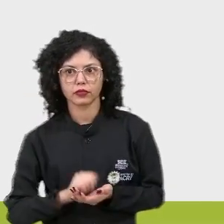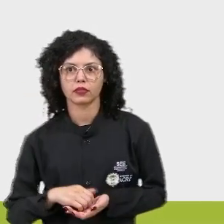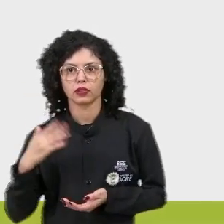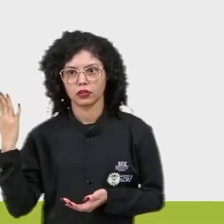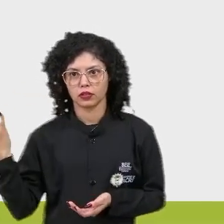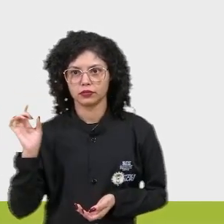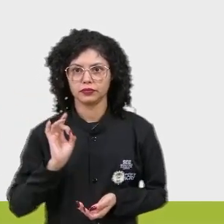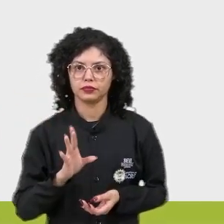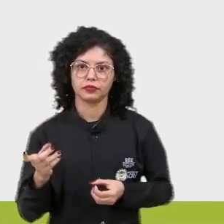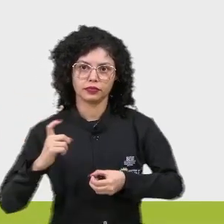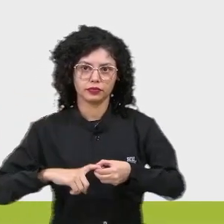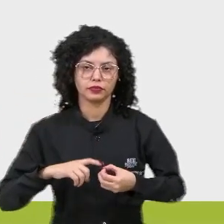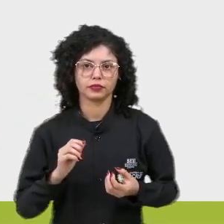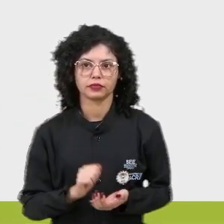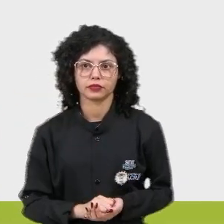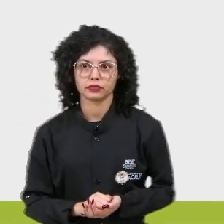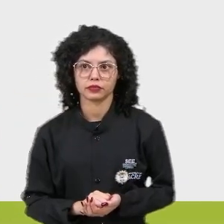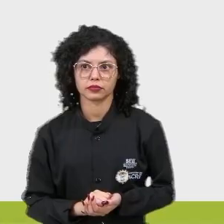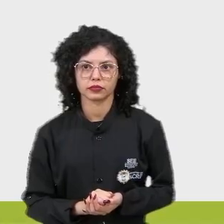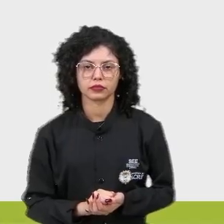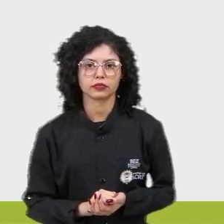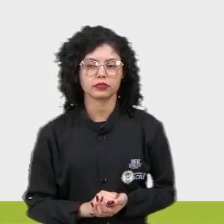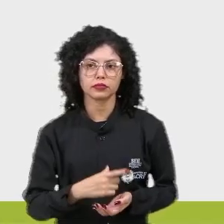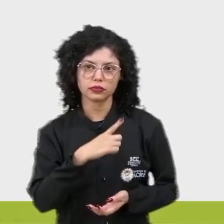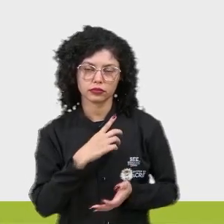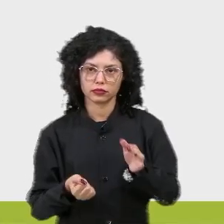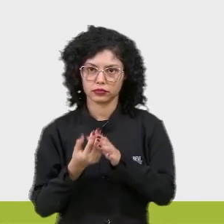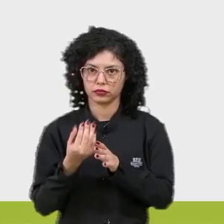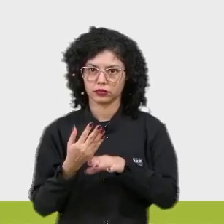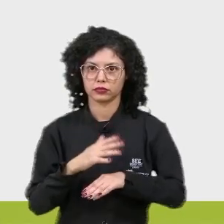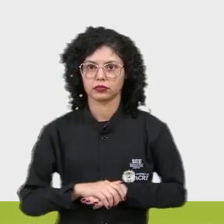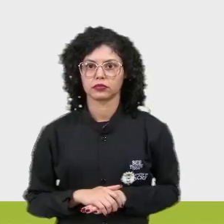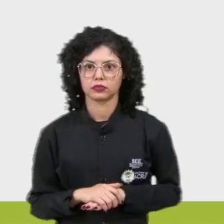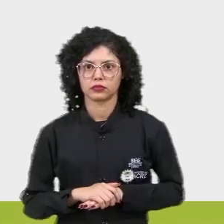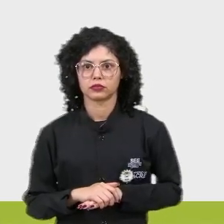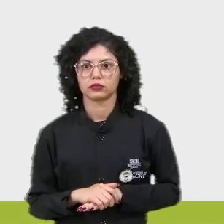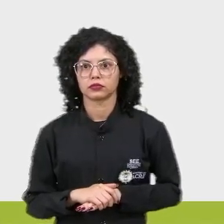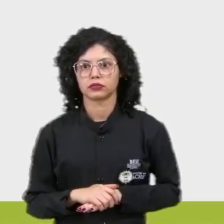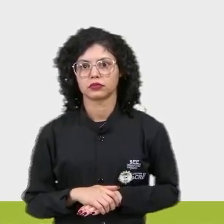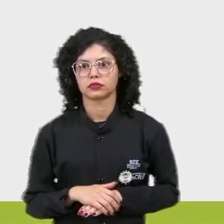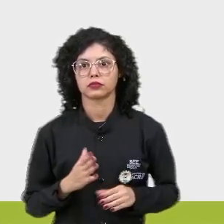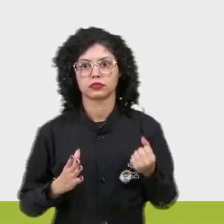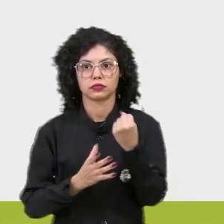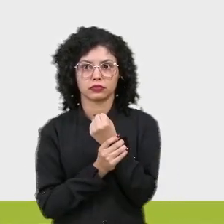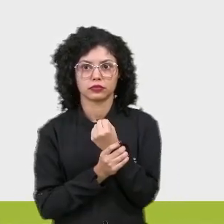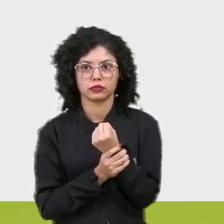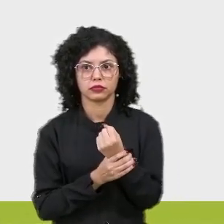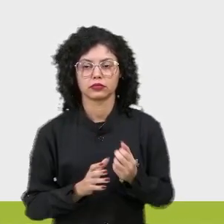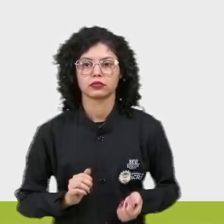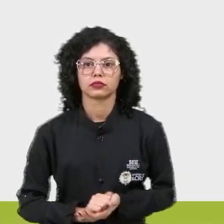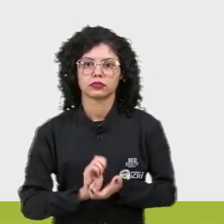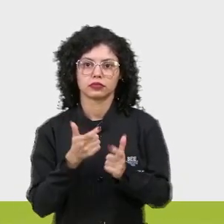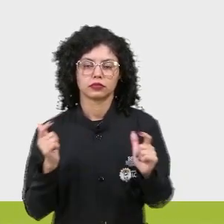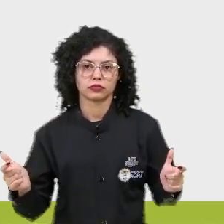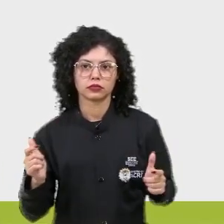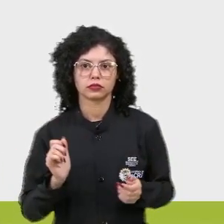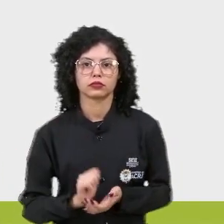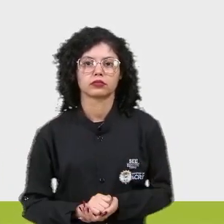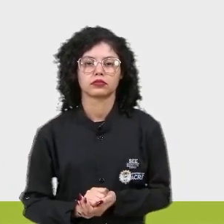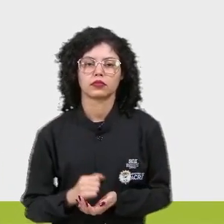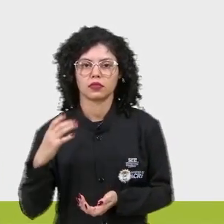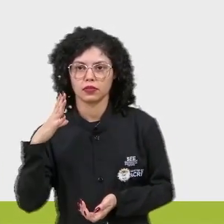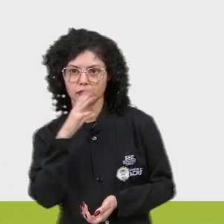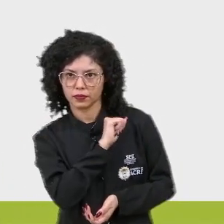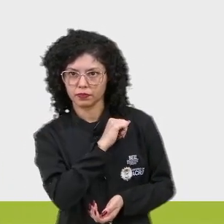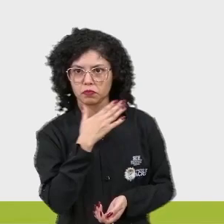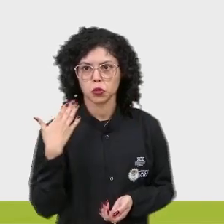é apenas voltado para escoamento de produtos. Vantagens: segurança, alta disponibilidade para